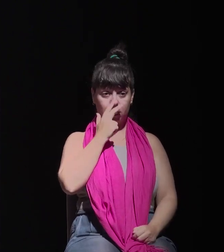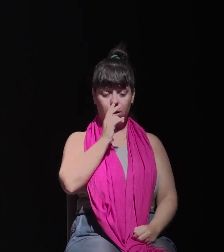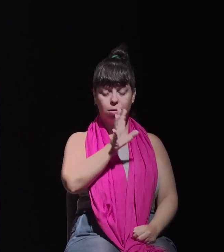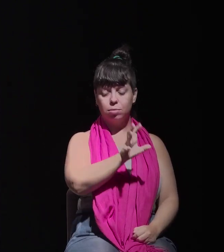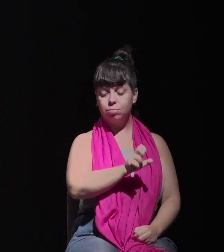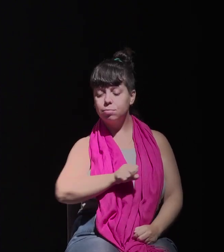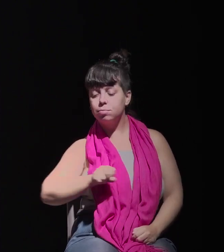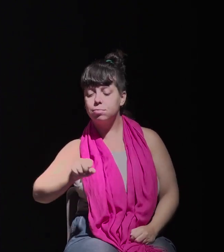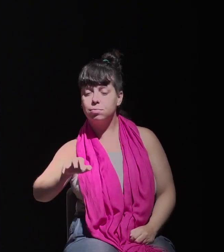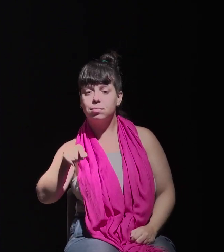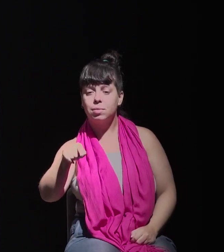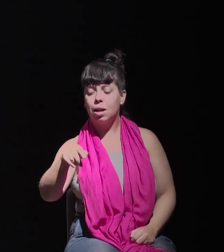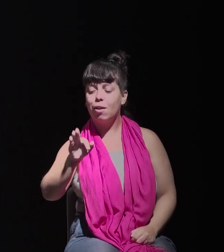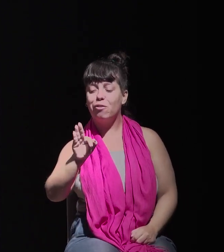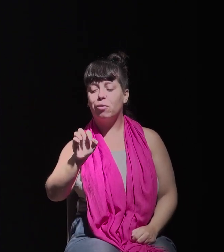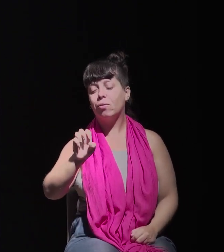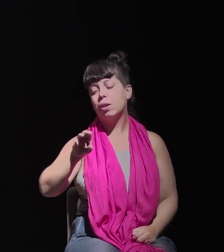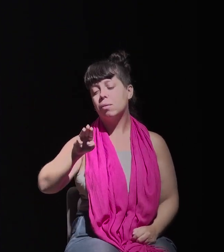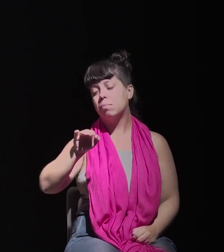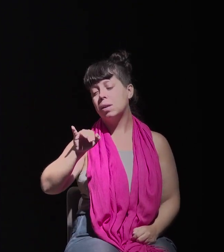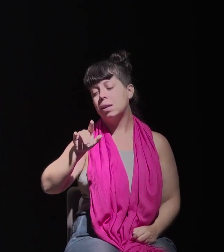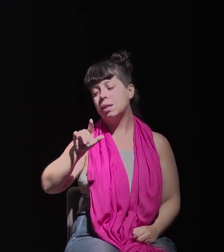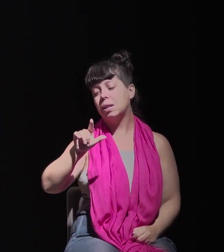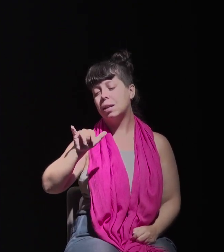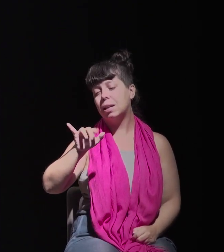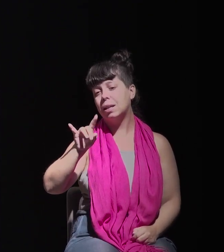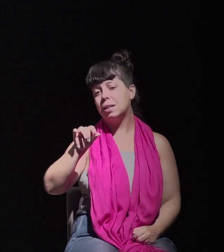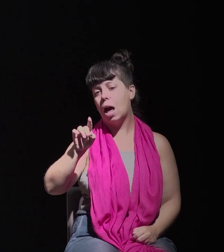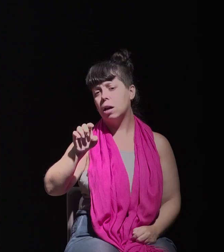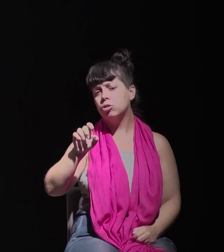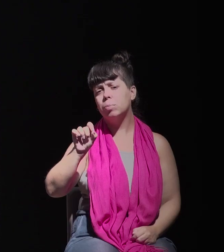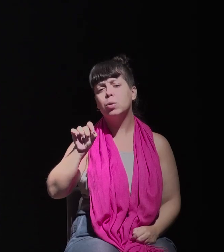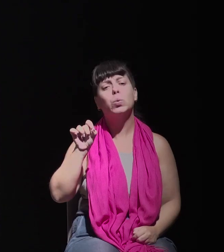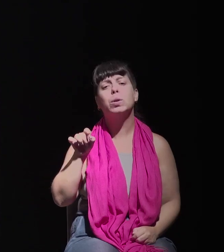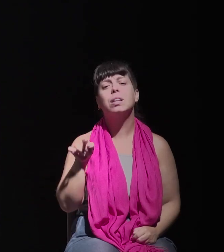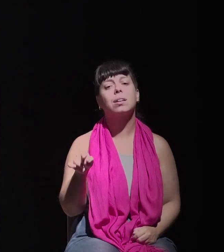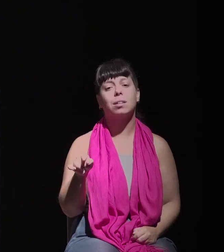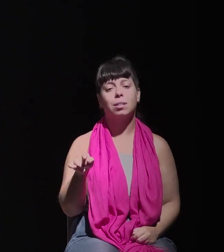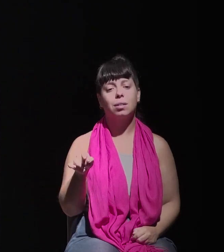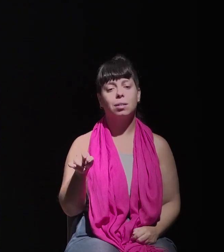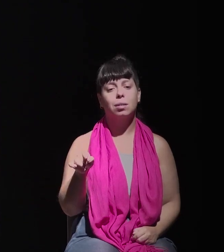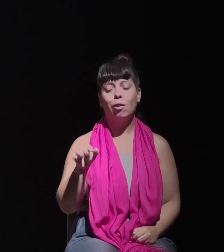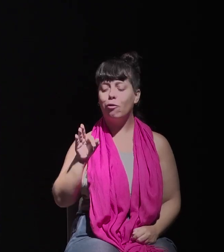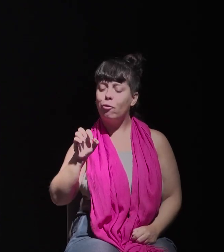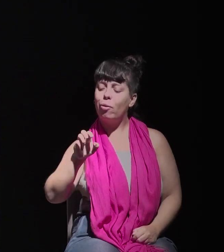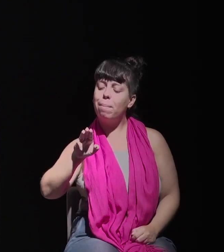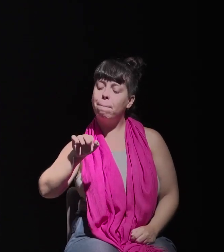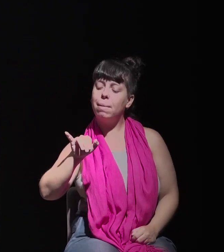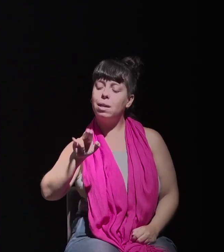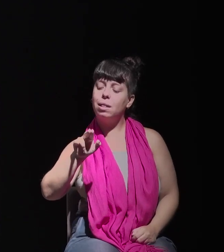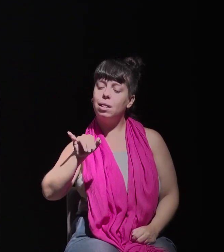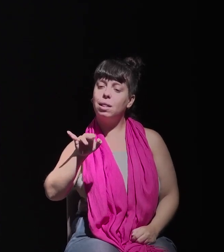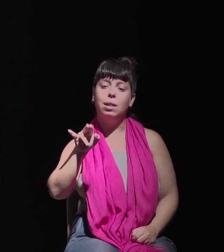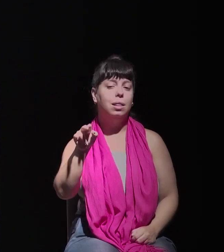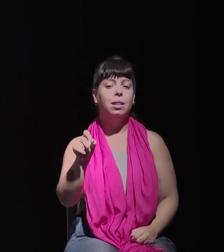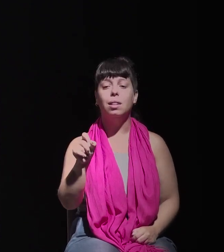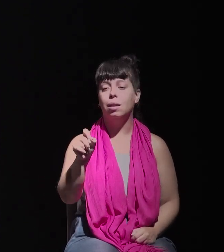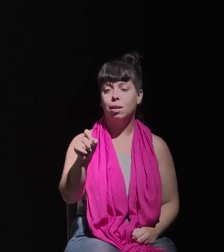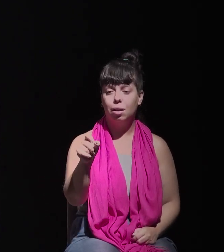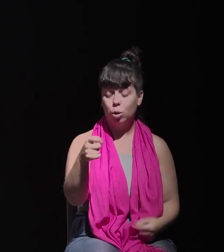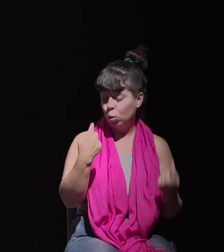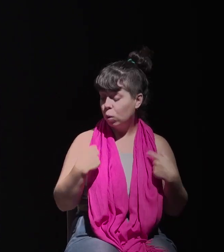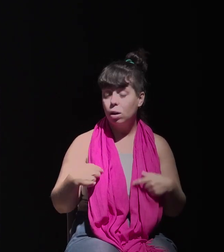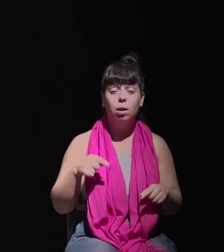feminilidade. Mas que feminilidade é essa? Que feminino é esse? De que corpo nós estamos falando? E a partir